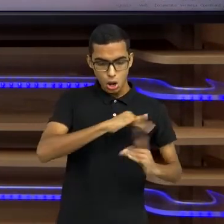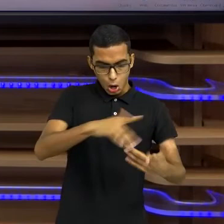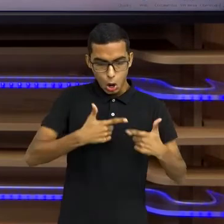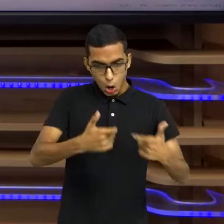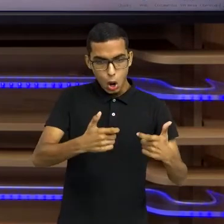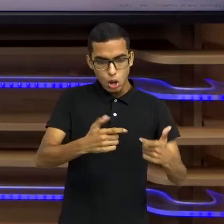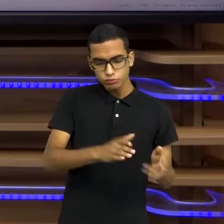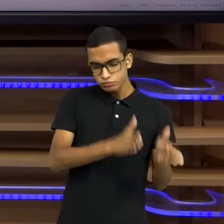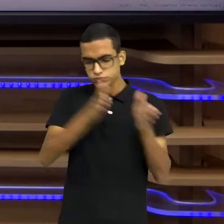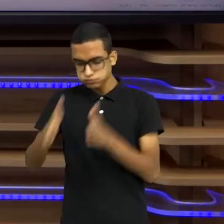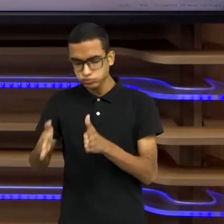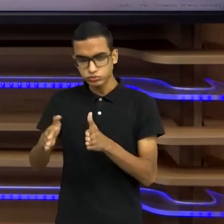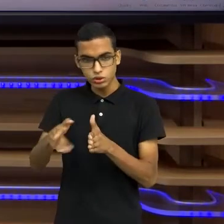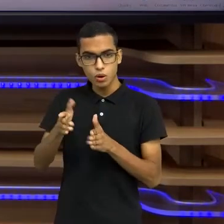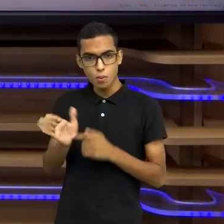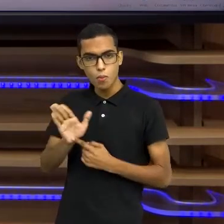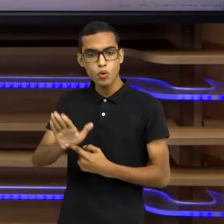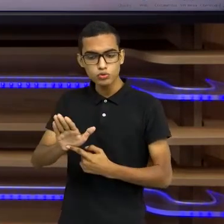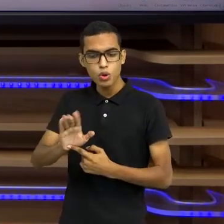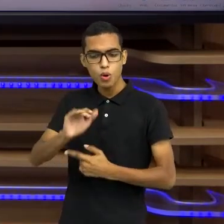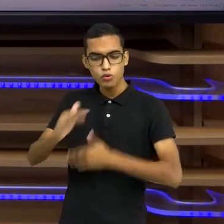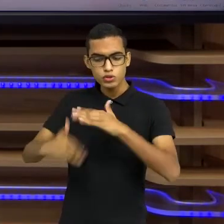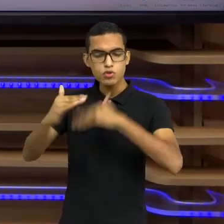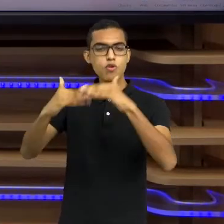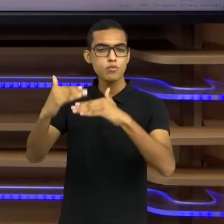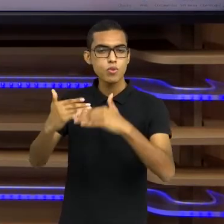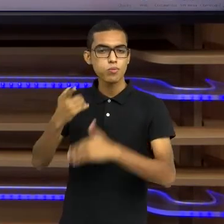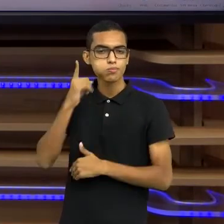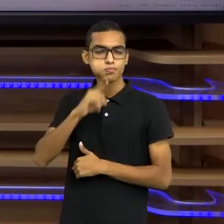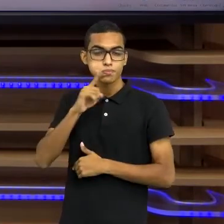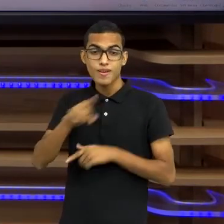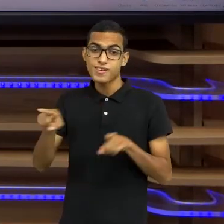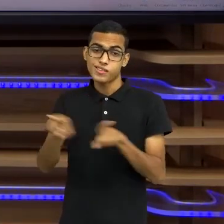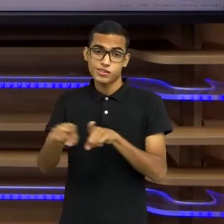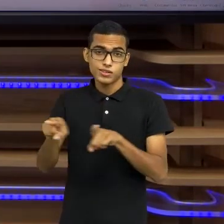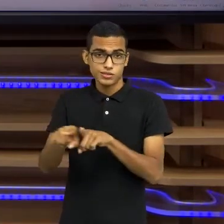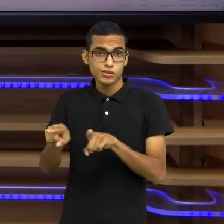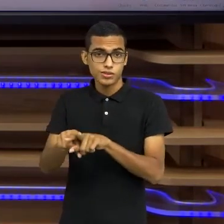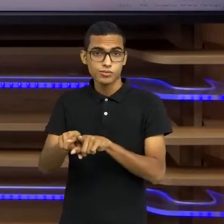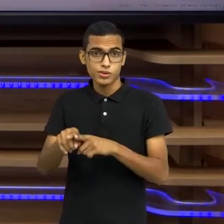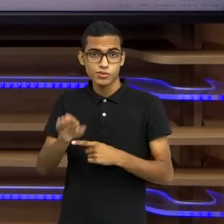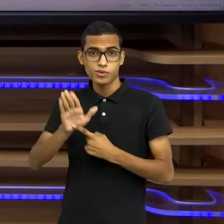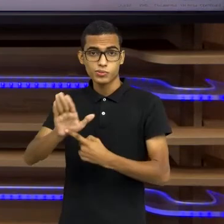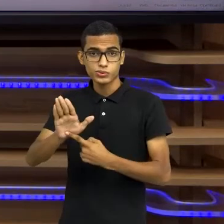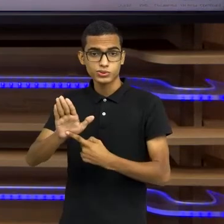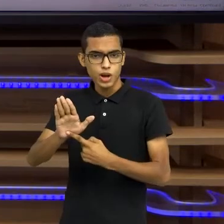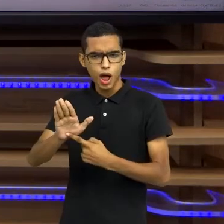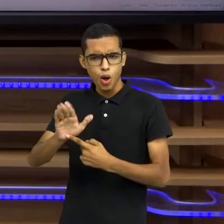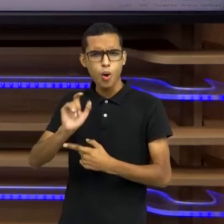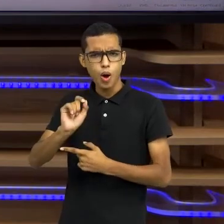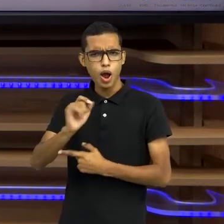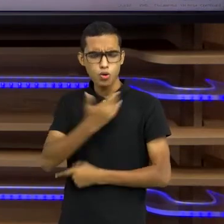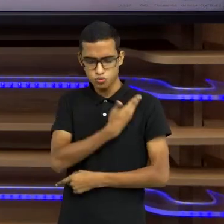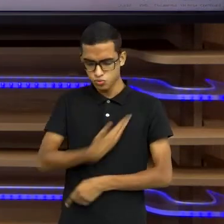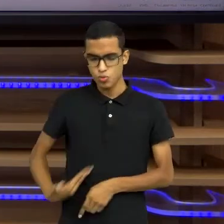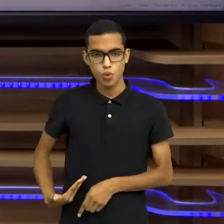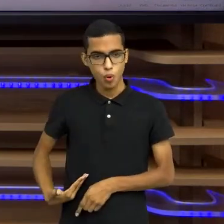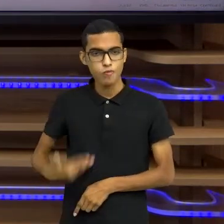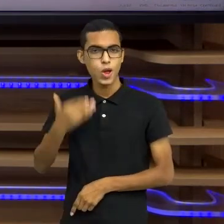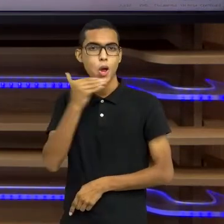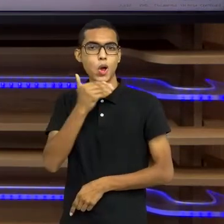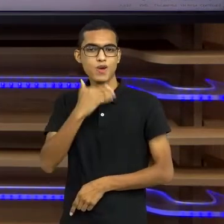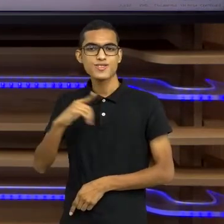Estados Unidos, sim. Porém, ele também vai trazer fragilidades nas formas de governo. É justamente isso que vai causar ali a